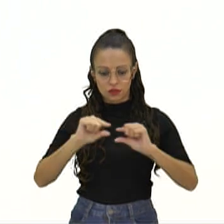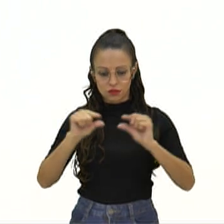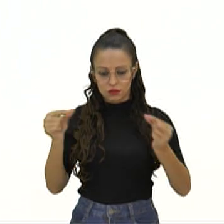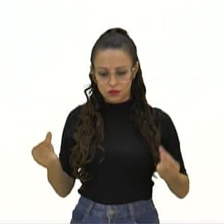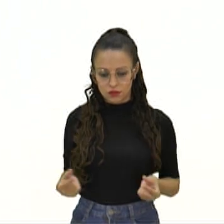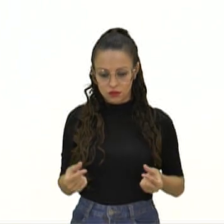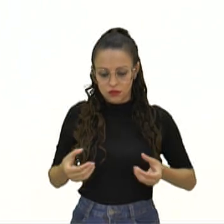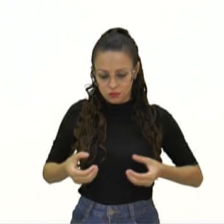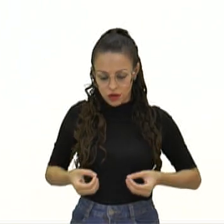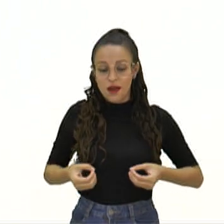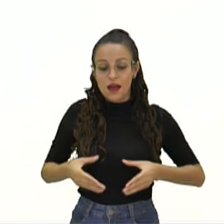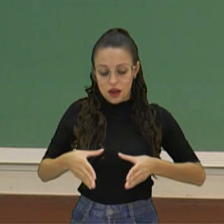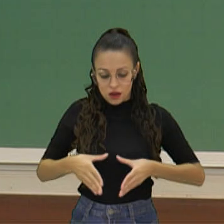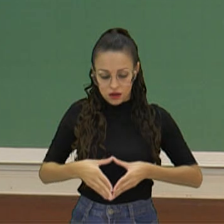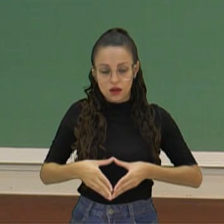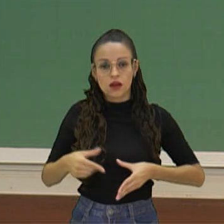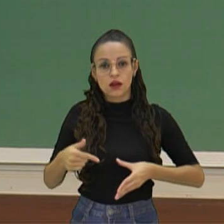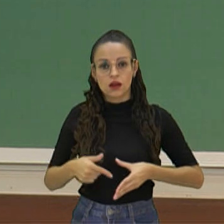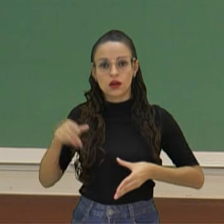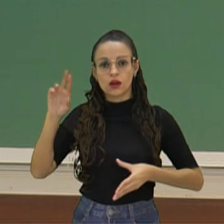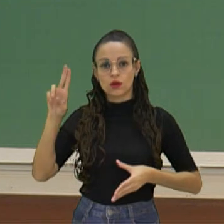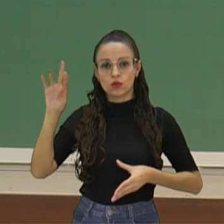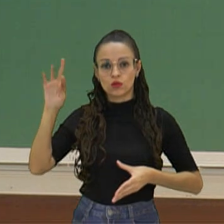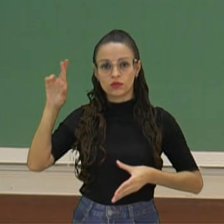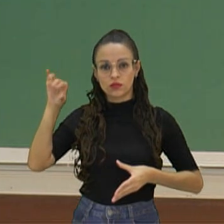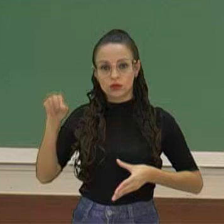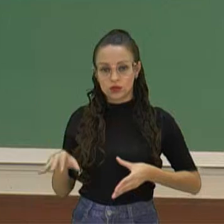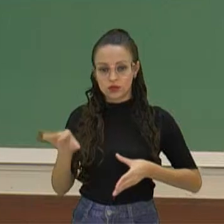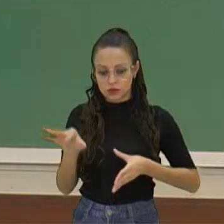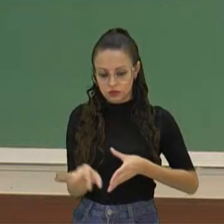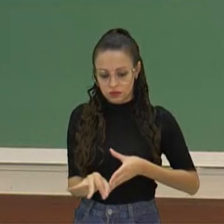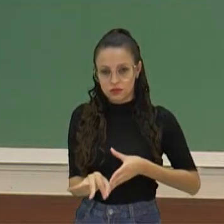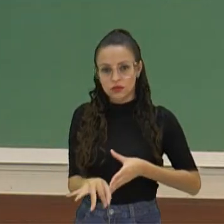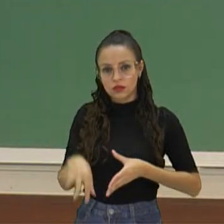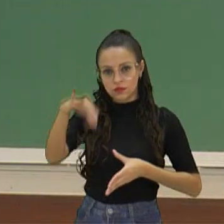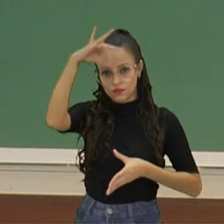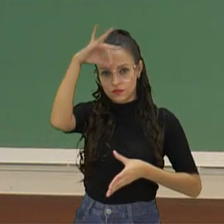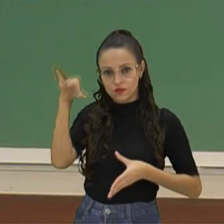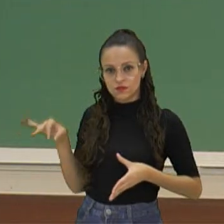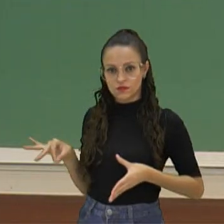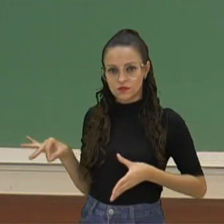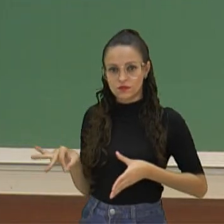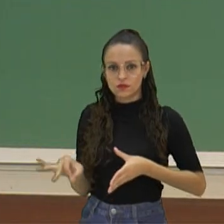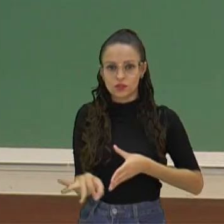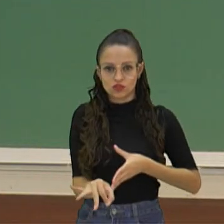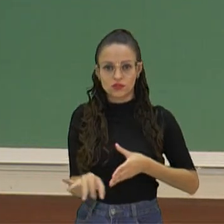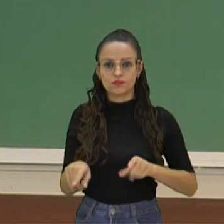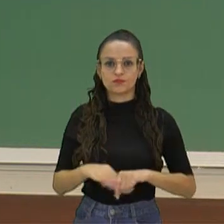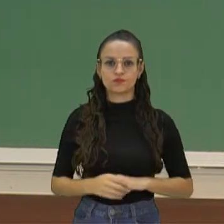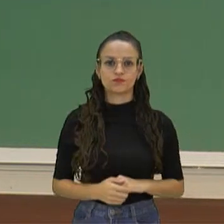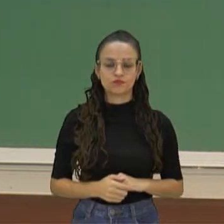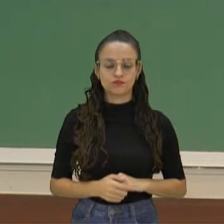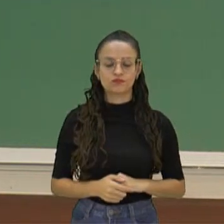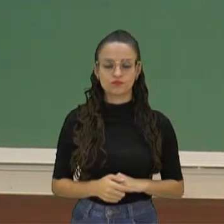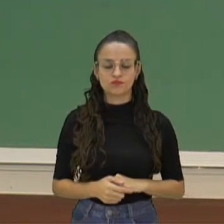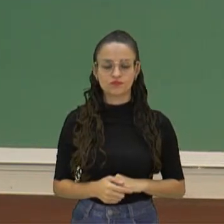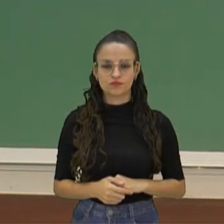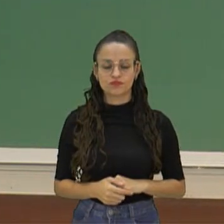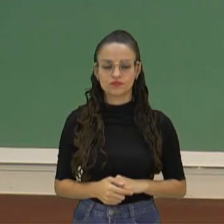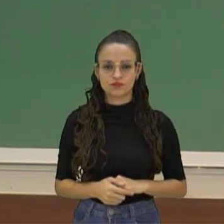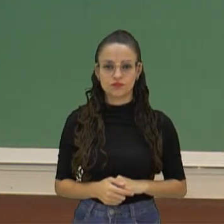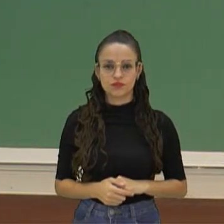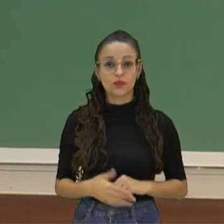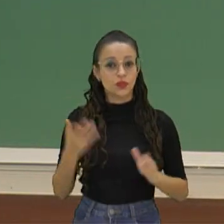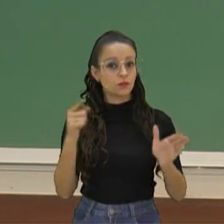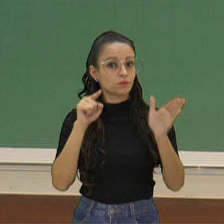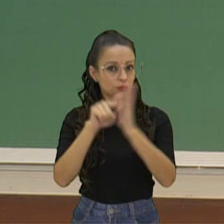o útero em si e o canal que a gente chama de vagina. Tá? Esse aqui mais internamente falando. Vamos a um primeiro